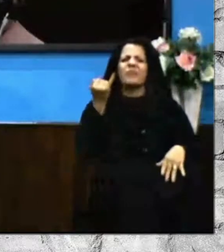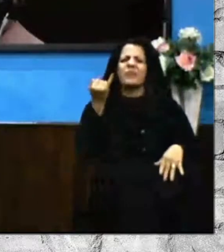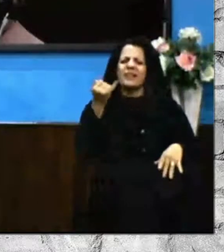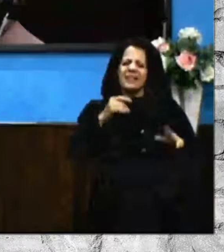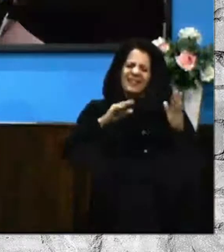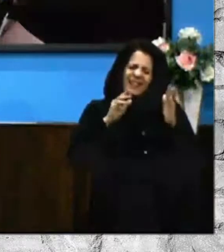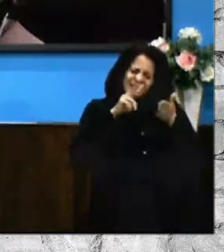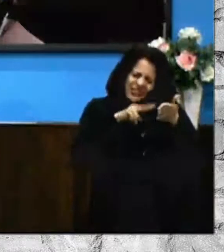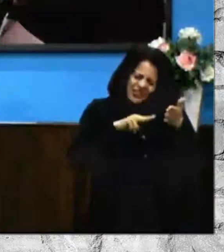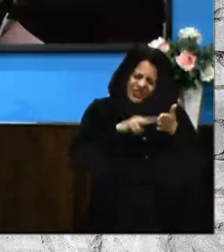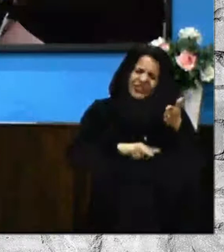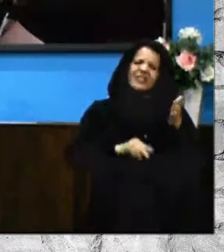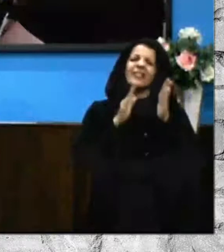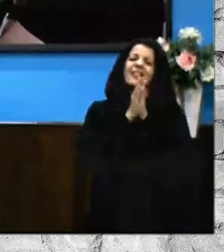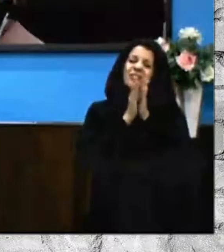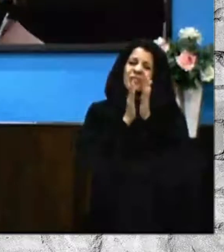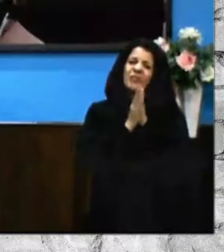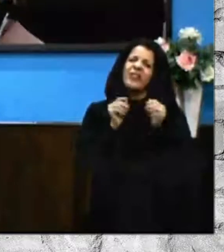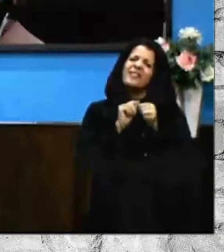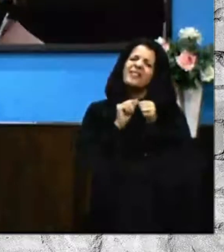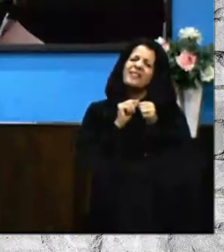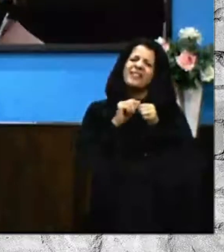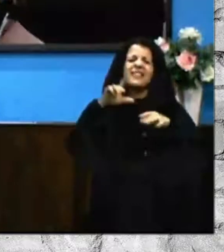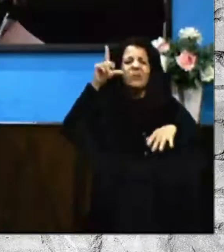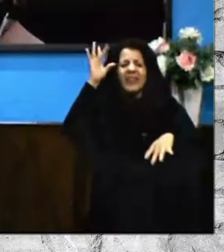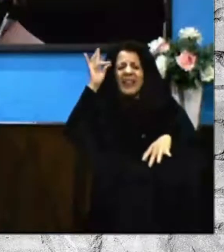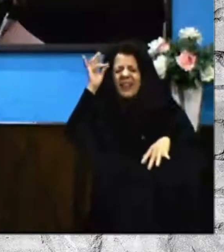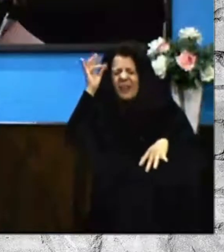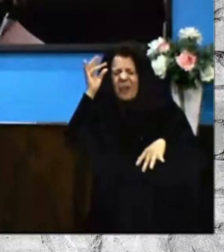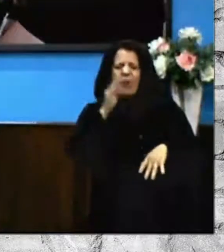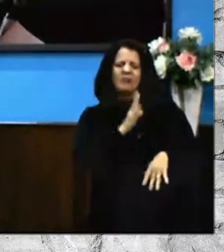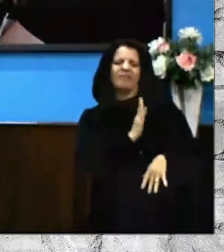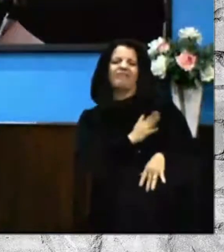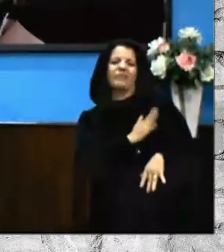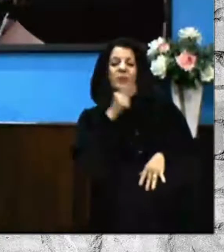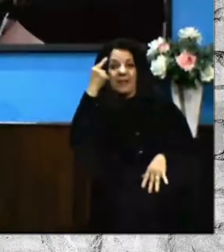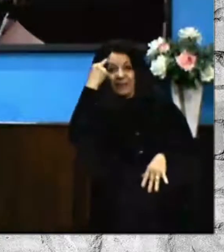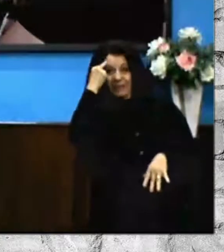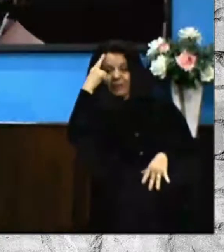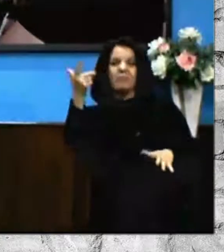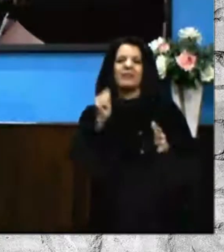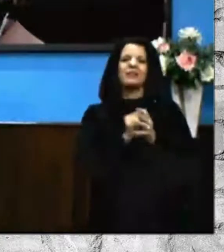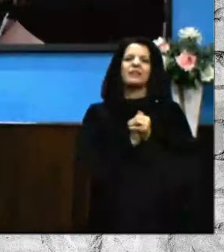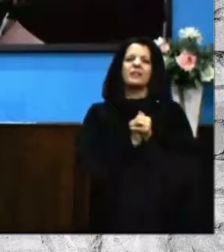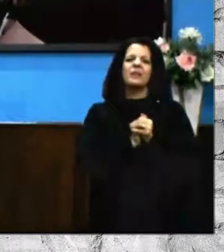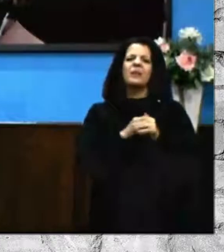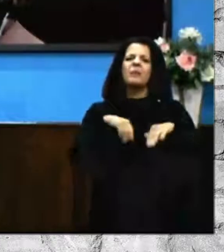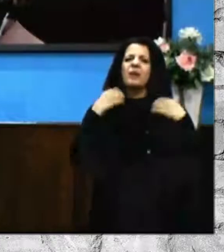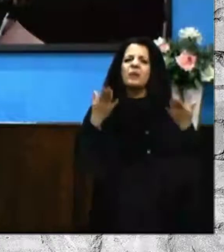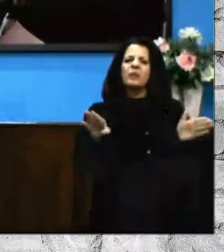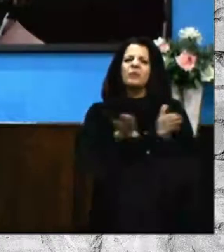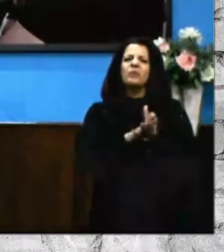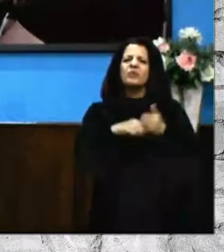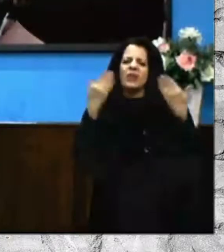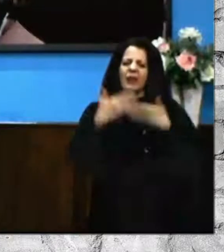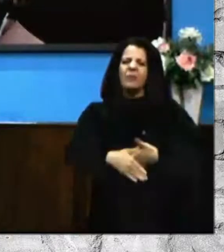palavra, realmente faça com que ela fique internalizada no seu coração, para que quando vier a provação